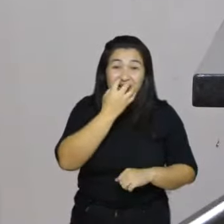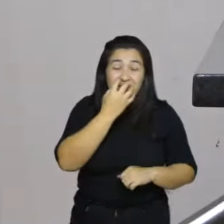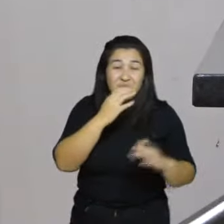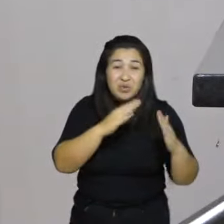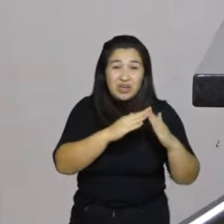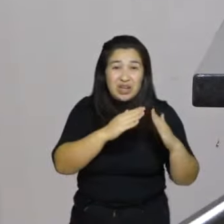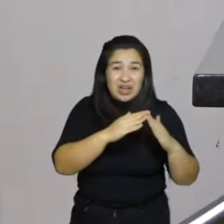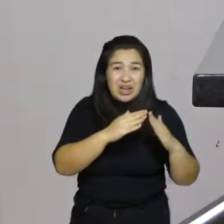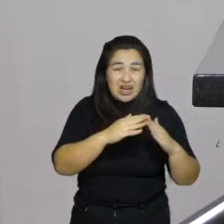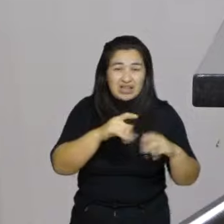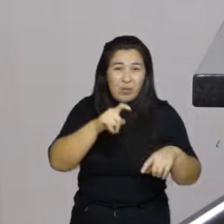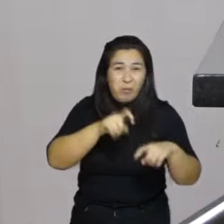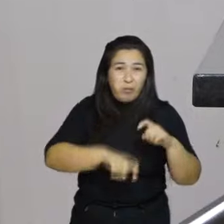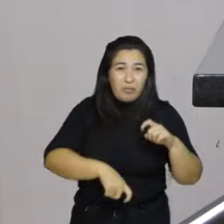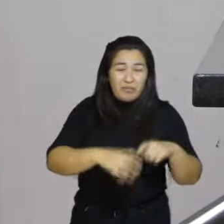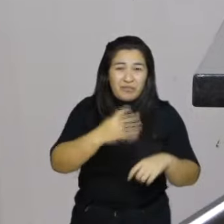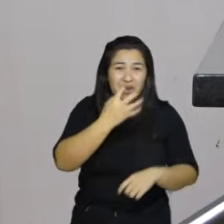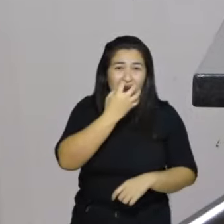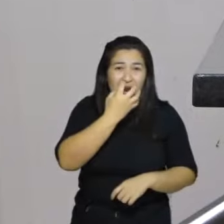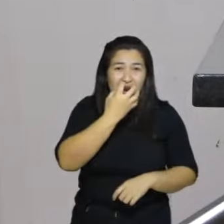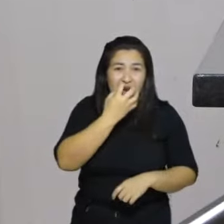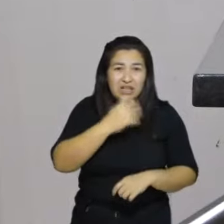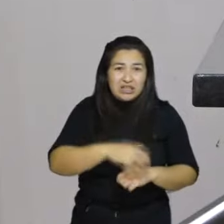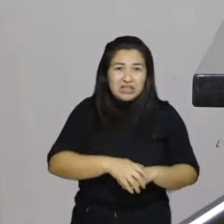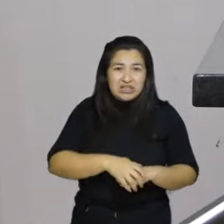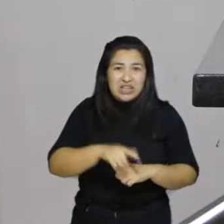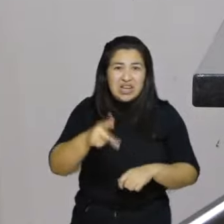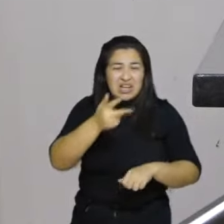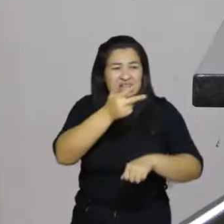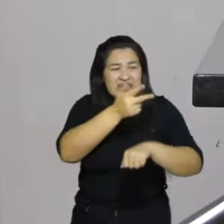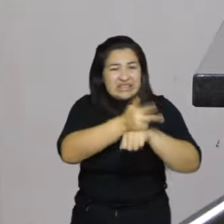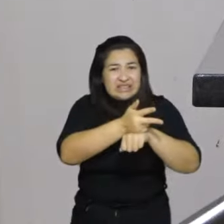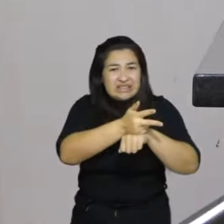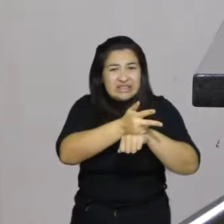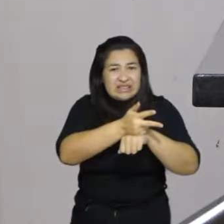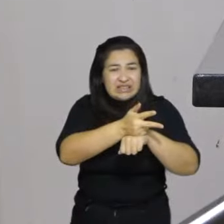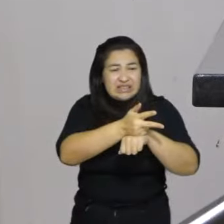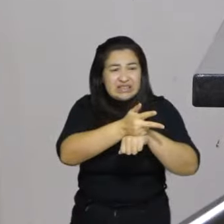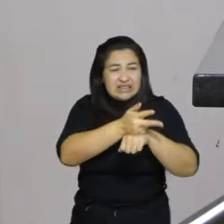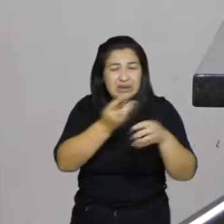não é algo inventado ele foi filmado fazendo isso estava nas redes